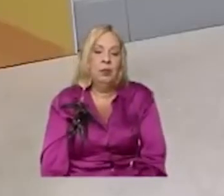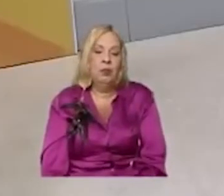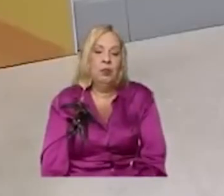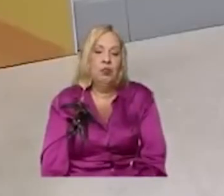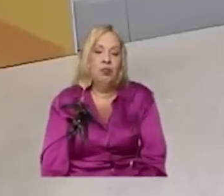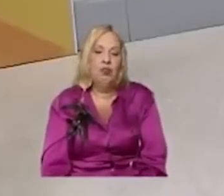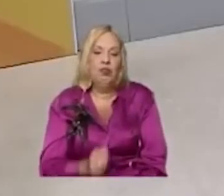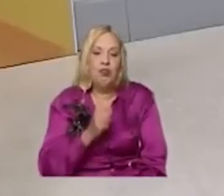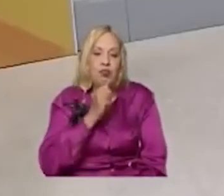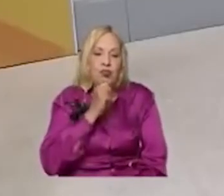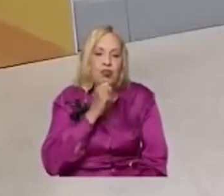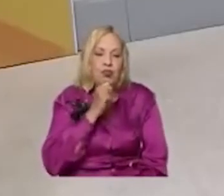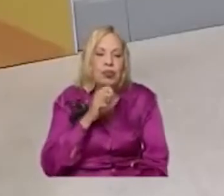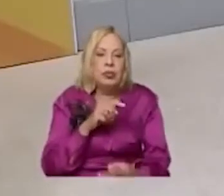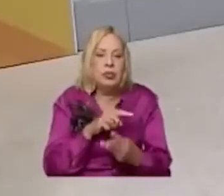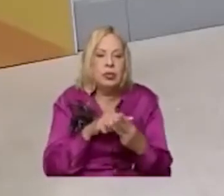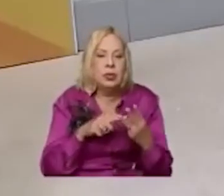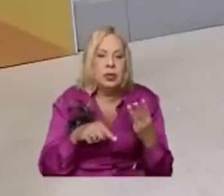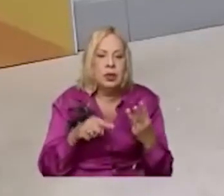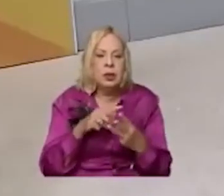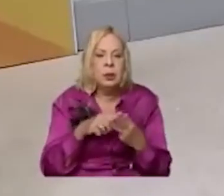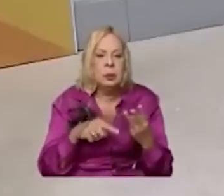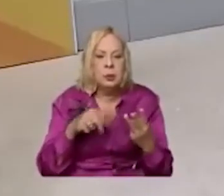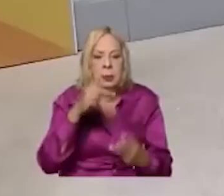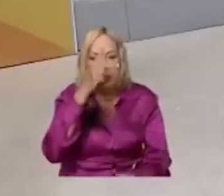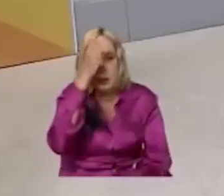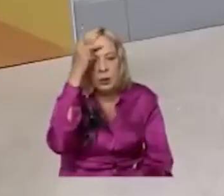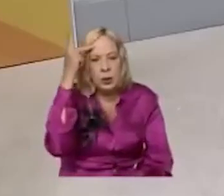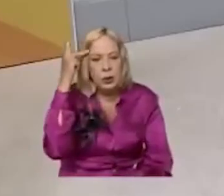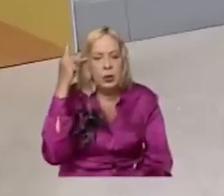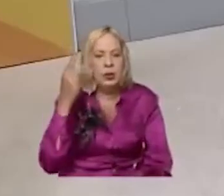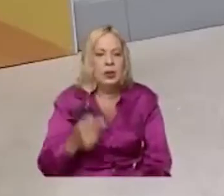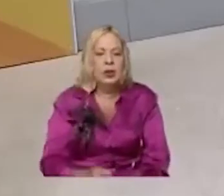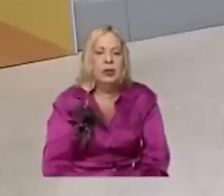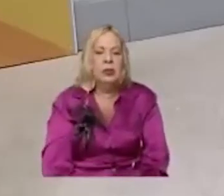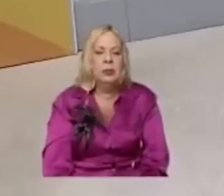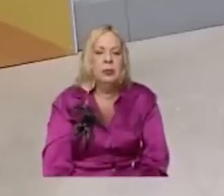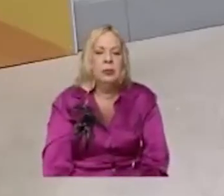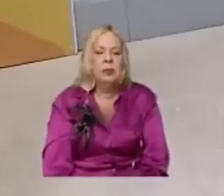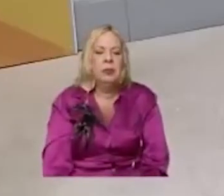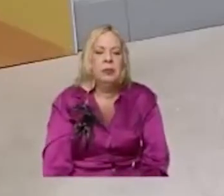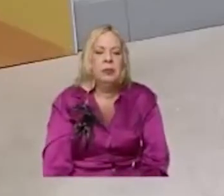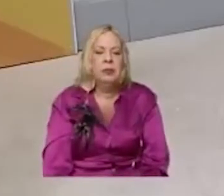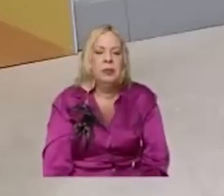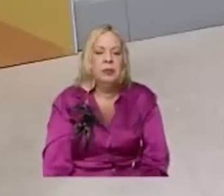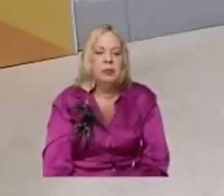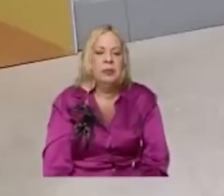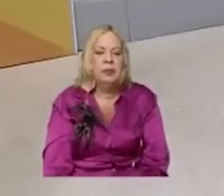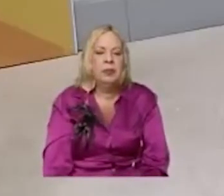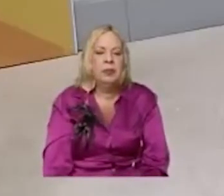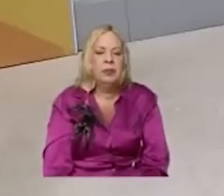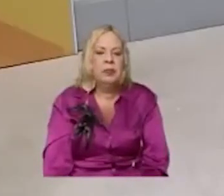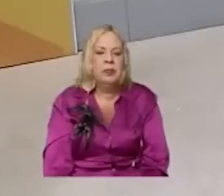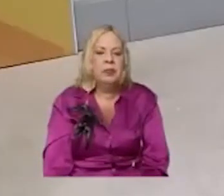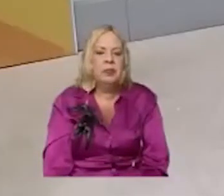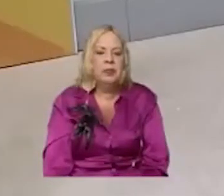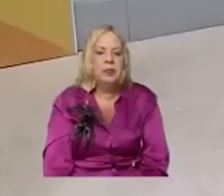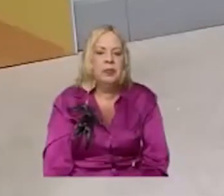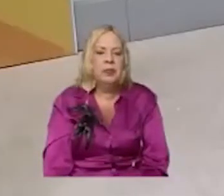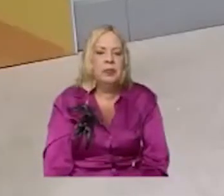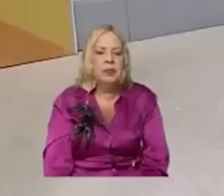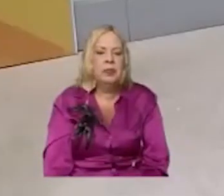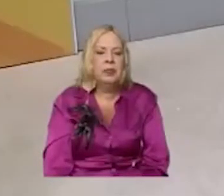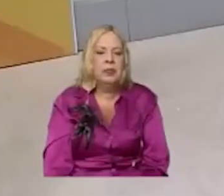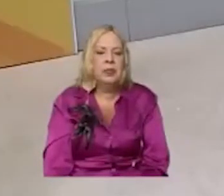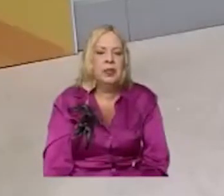Também não, não foi, pode ir, pode seguir, que o negócio aqui tá disputado. Vambora,